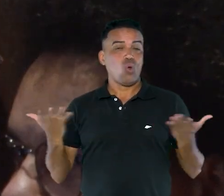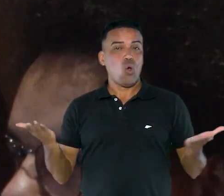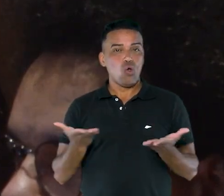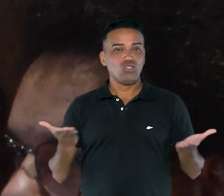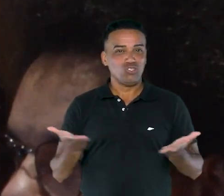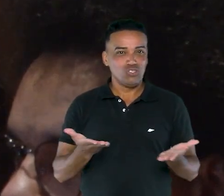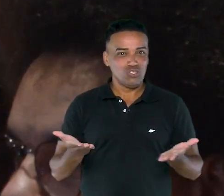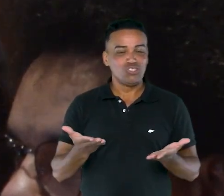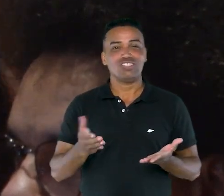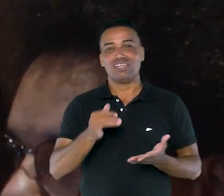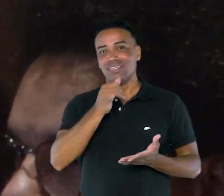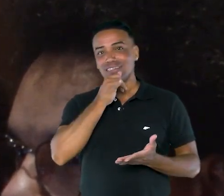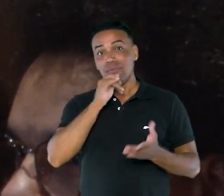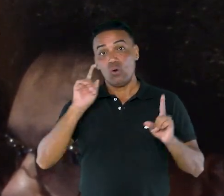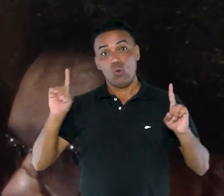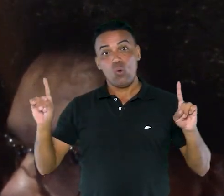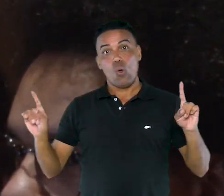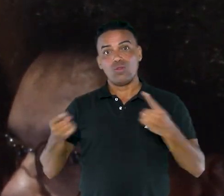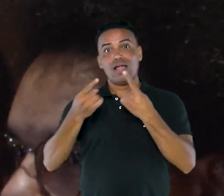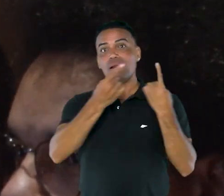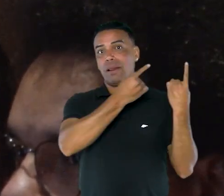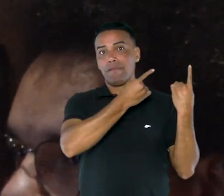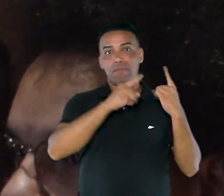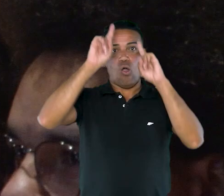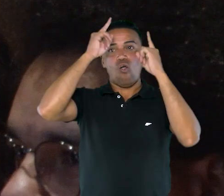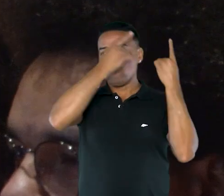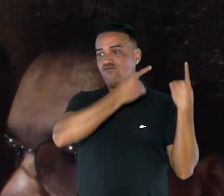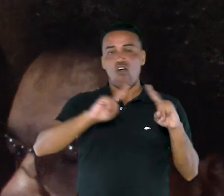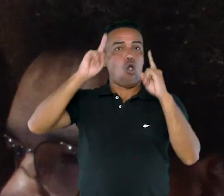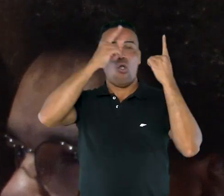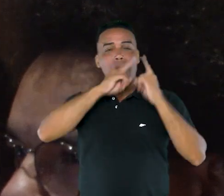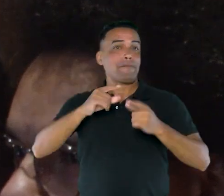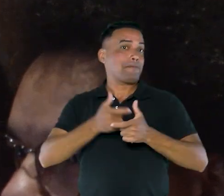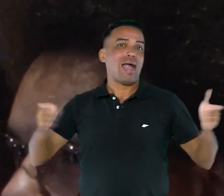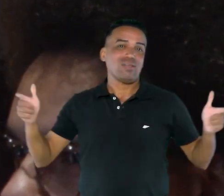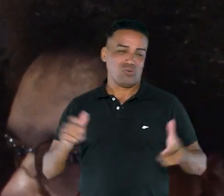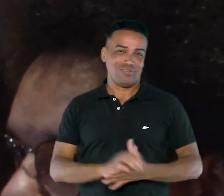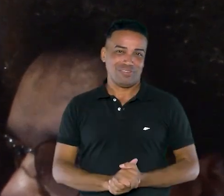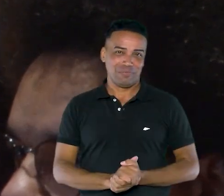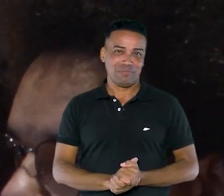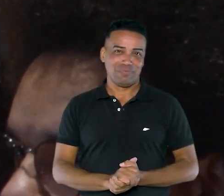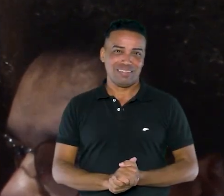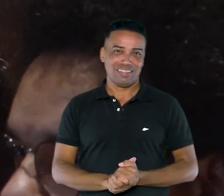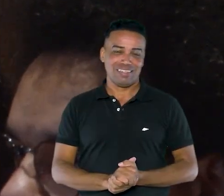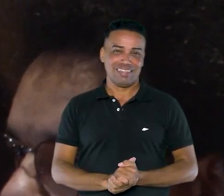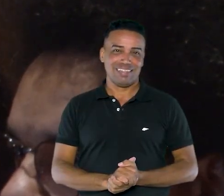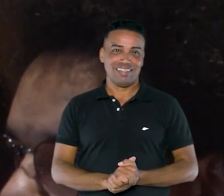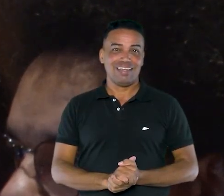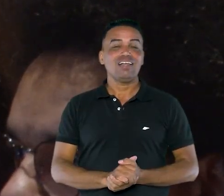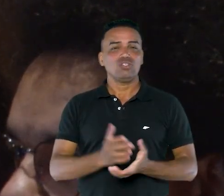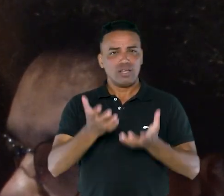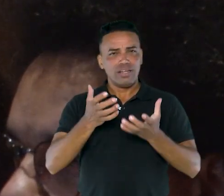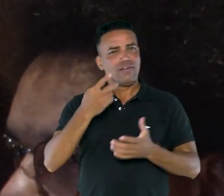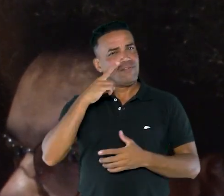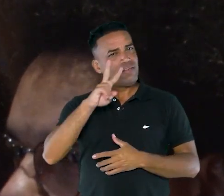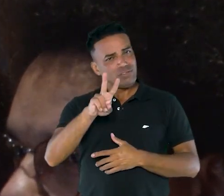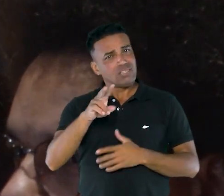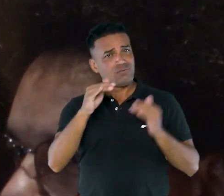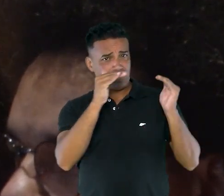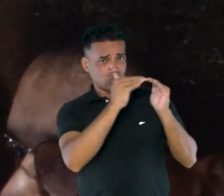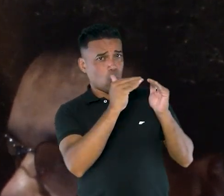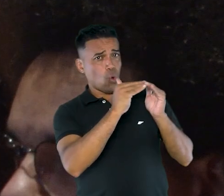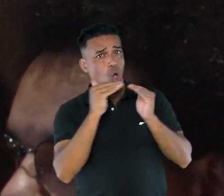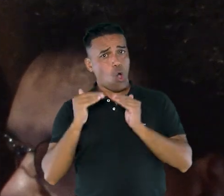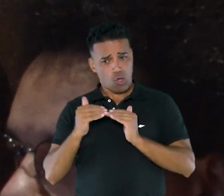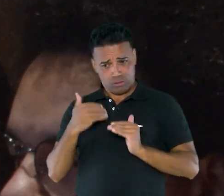fazer exatamente o contrário para provocar cada vez mais. Então, só queria ouvir de vocês, se